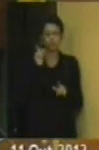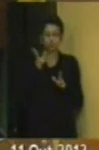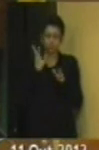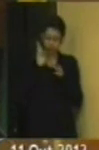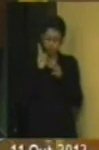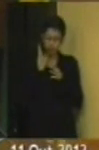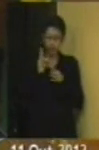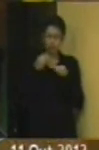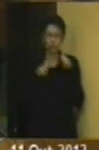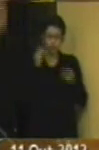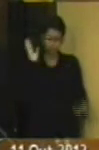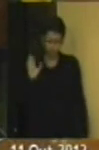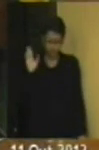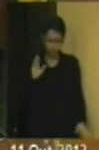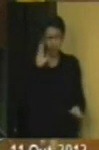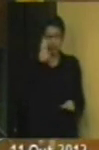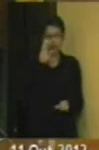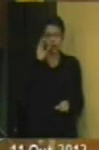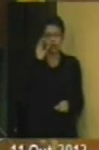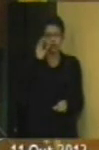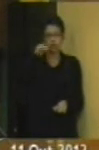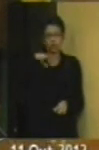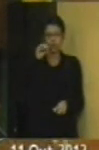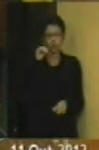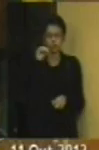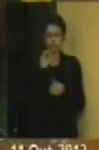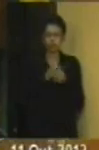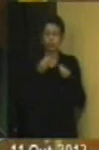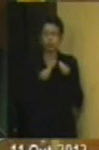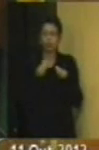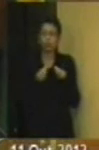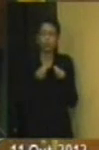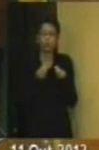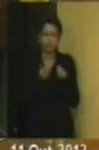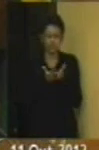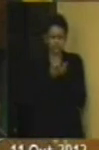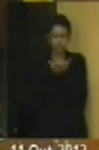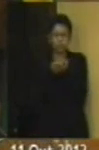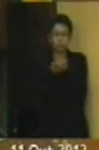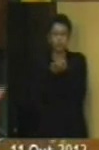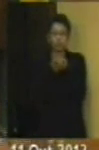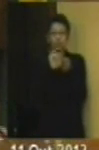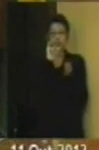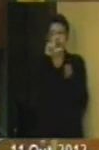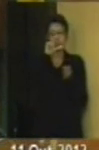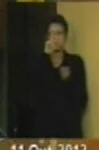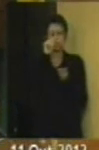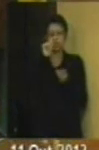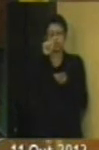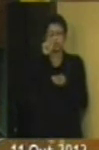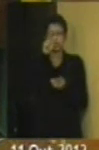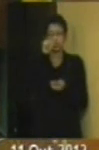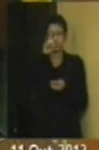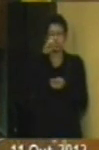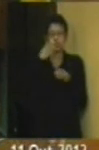despoluir a praia de monsuaba que também foi prometido como é que vai fazer o transporte diário de barcas para a ilha grande que vossa excelência prometeu durante a campanha